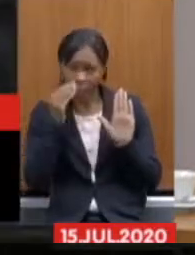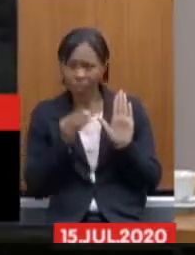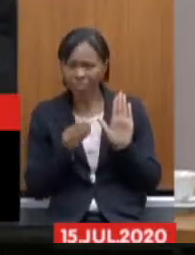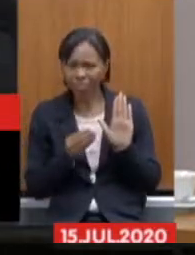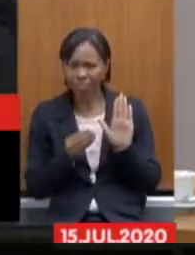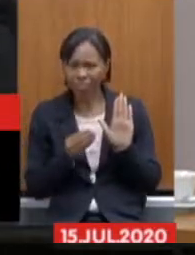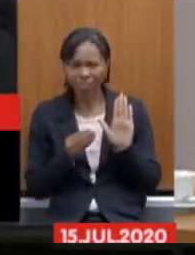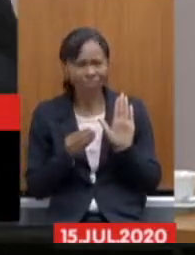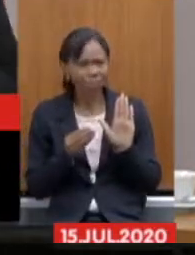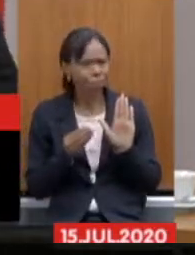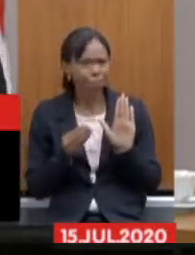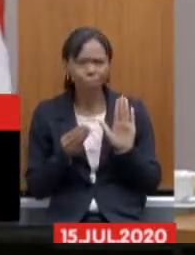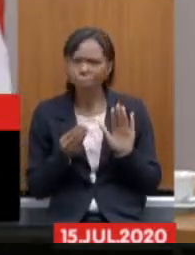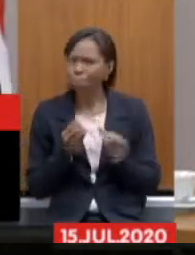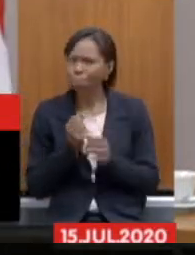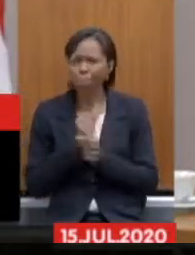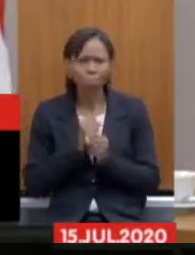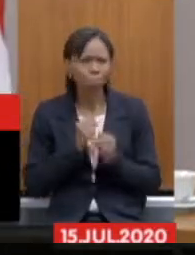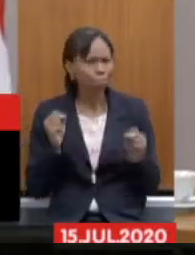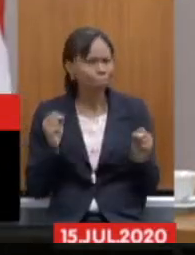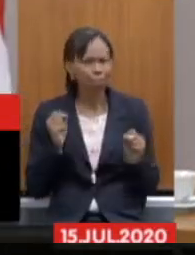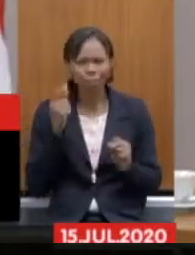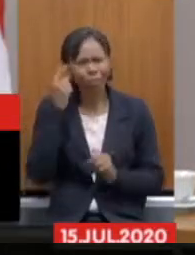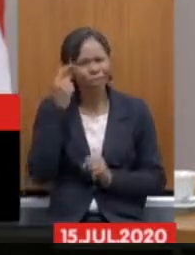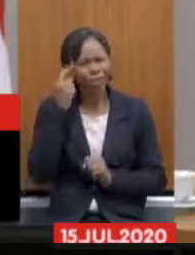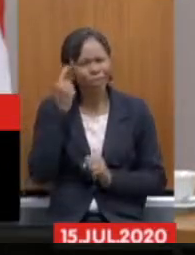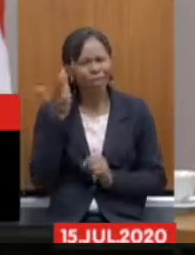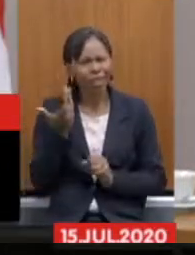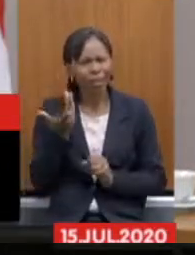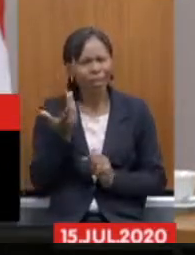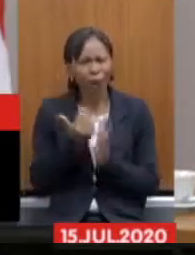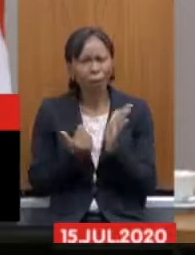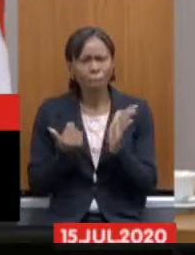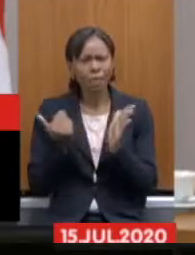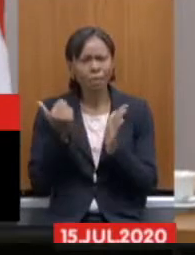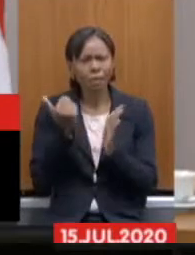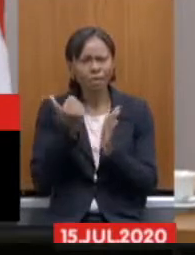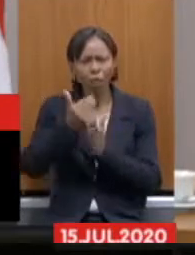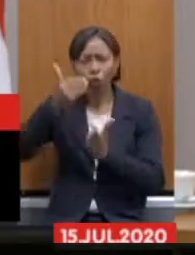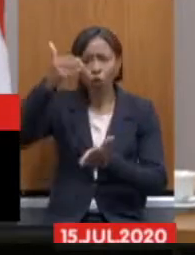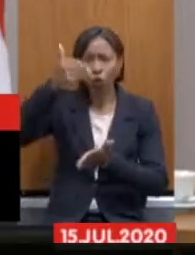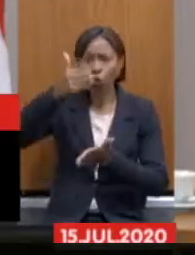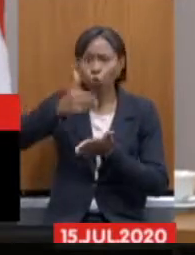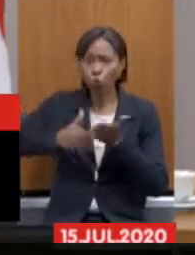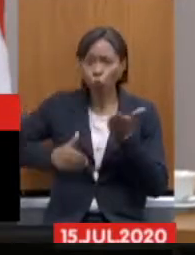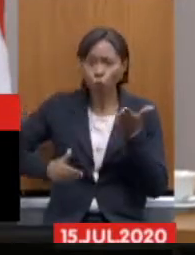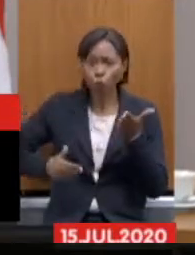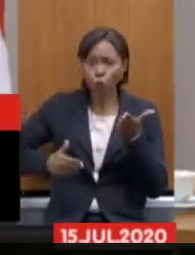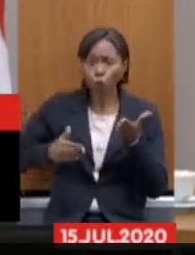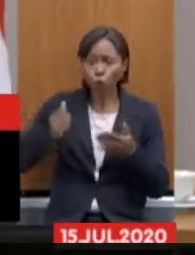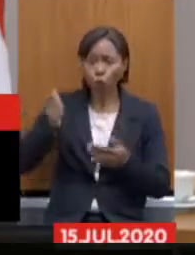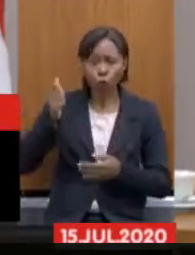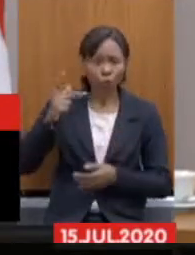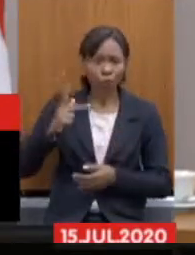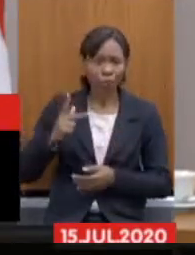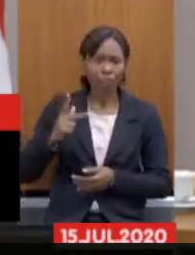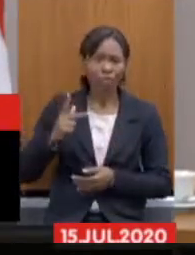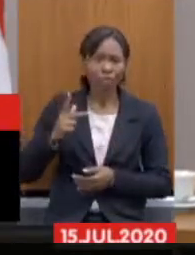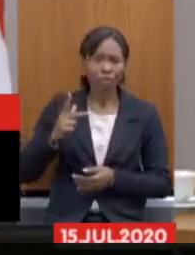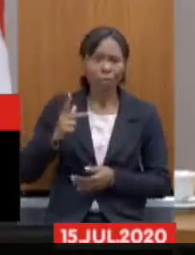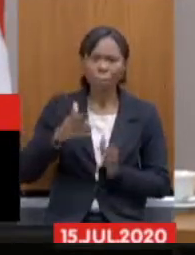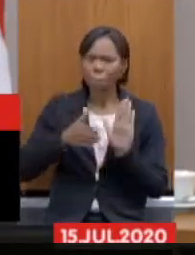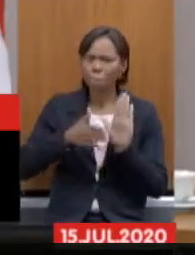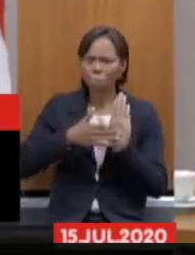sequer imaginar e levar o desconto previdenciário dos inativos trata-se de uma proposta